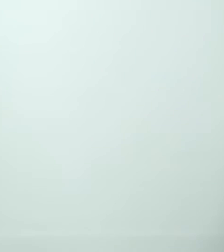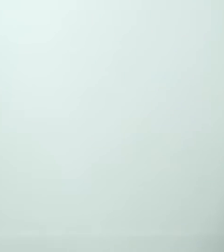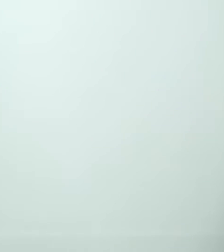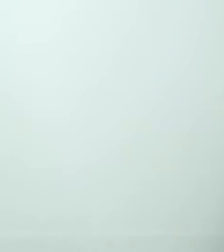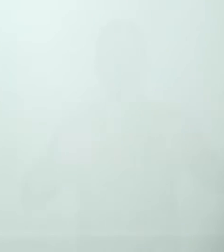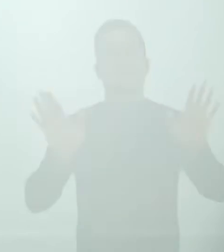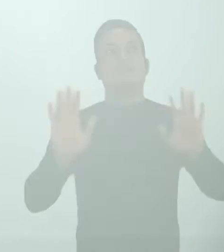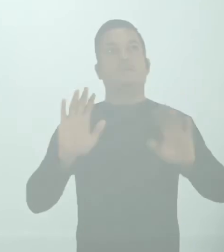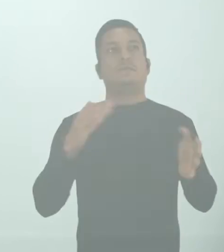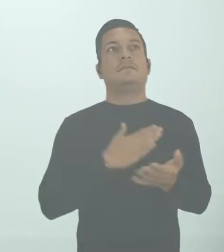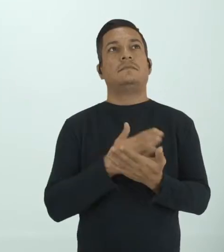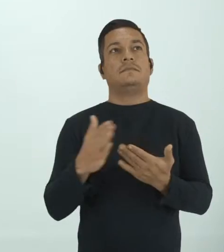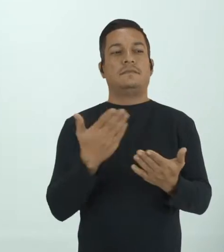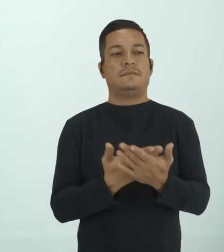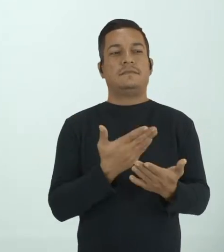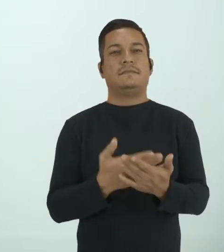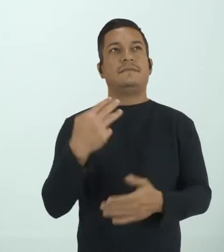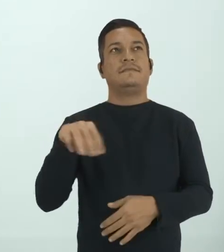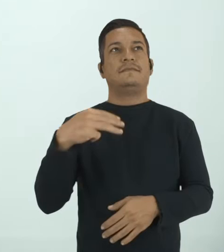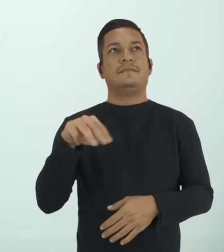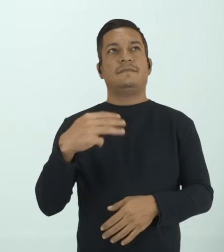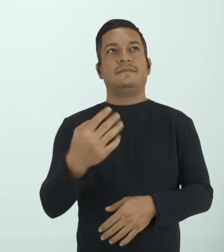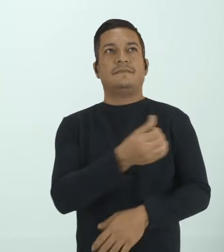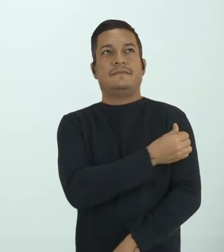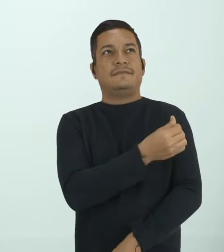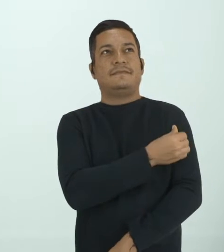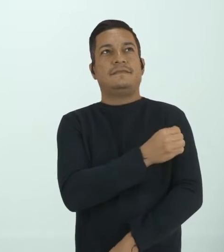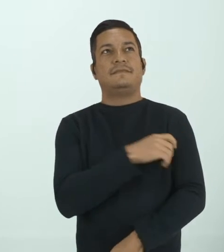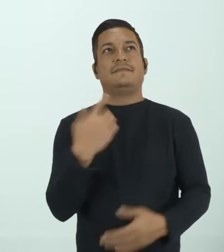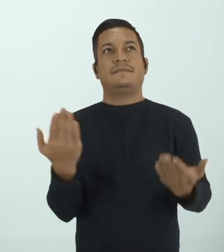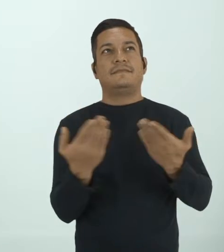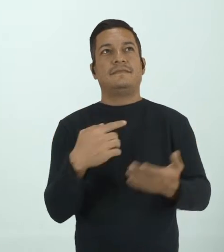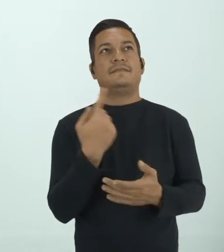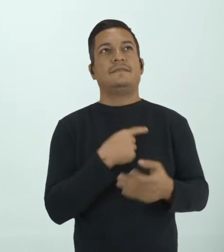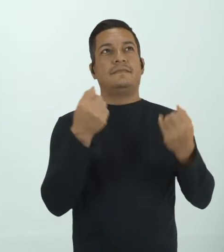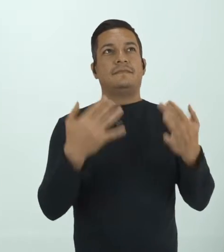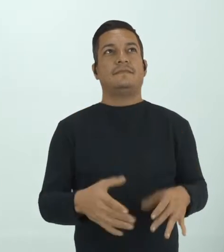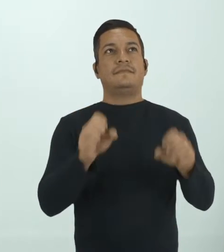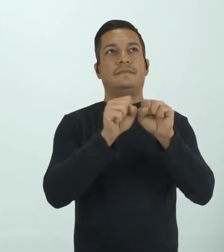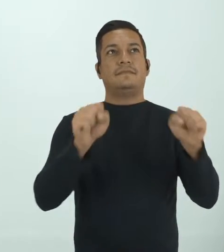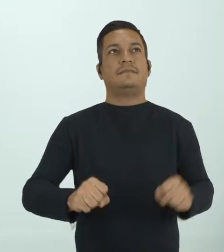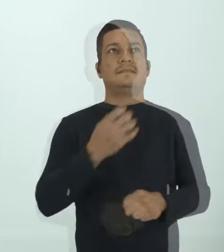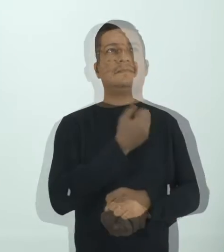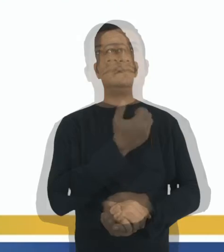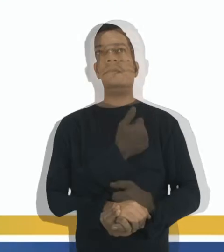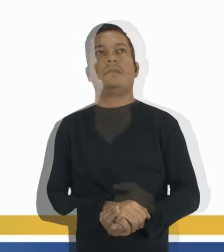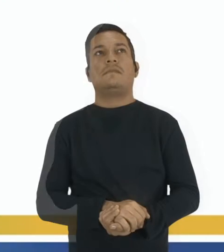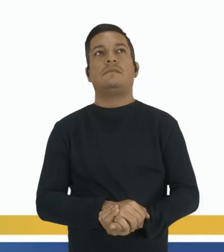Olá pessoal, está começando mais uma aula de matemática do sexto ano. Hoje nós vamos falar um pouco sobre o sistema de numeração. Vamos